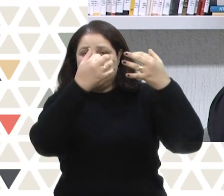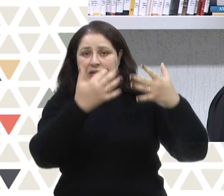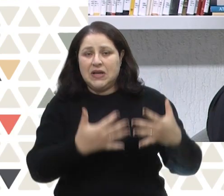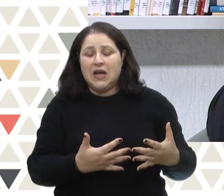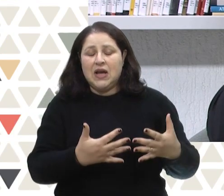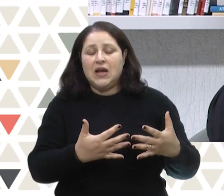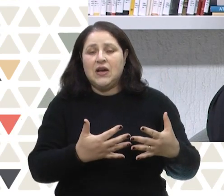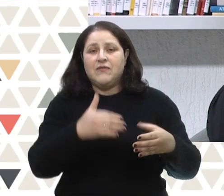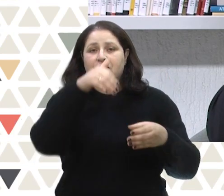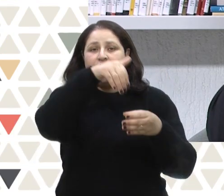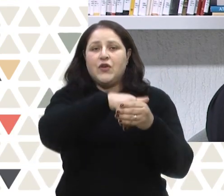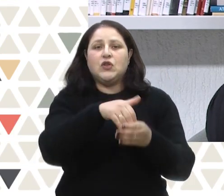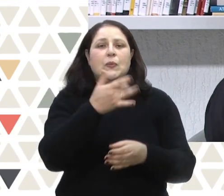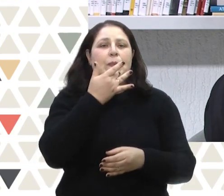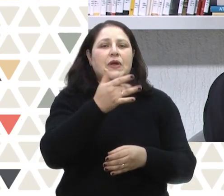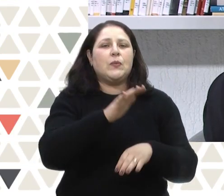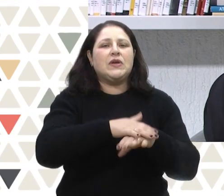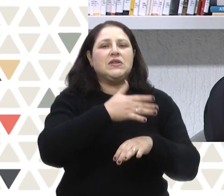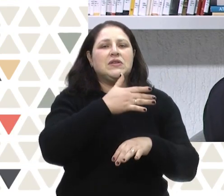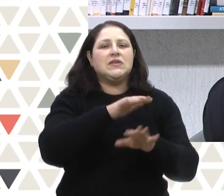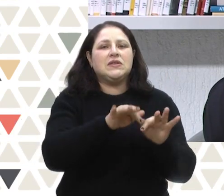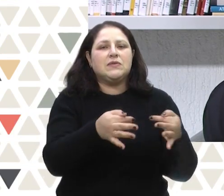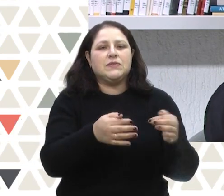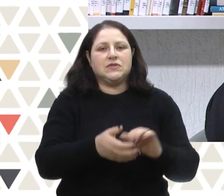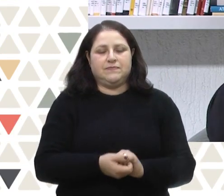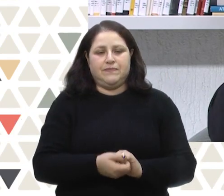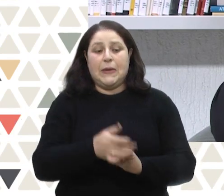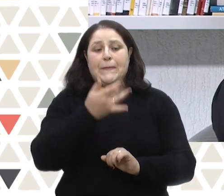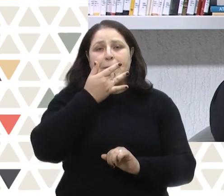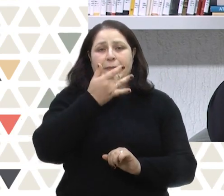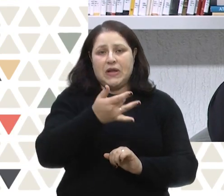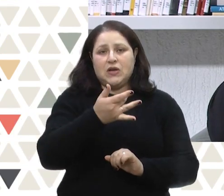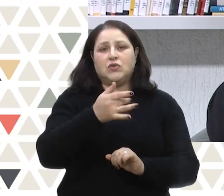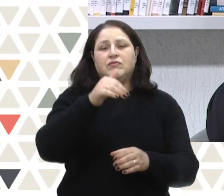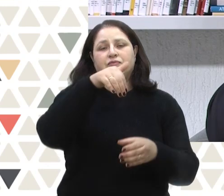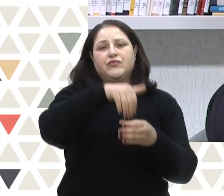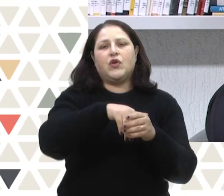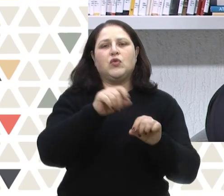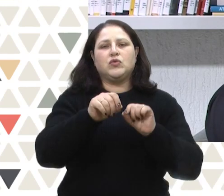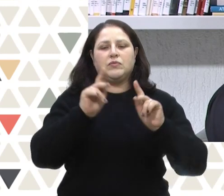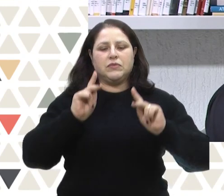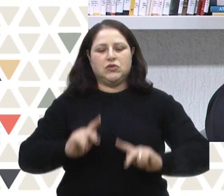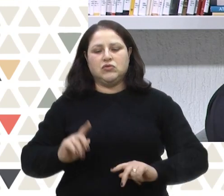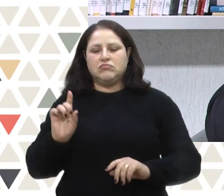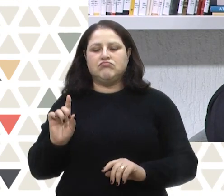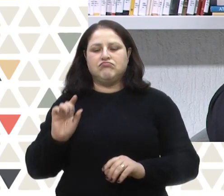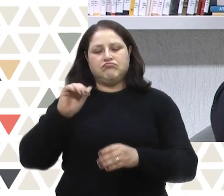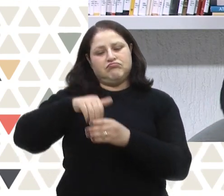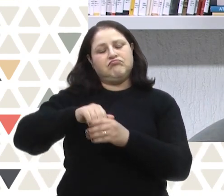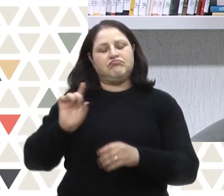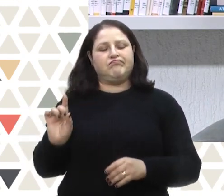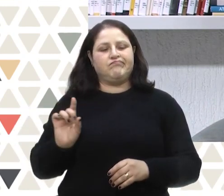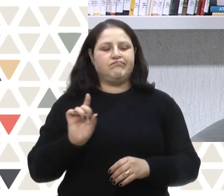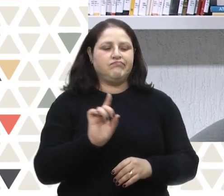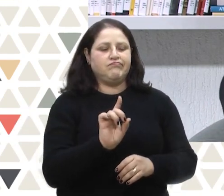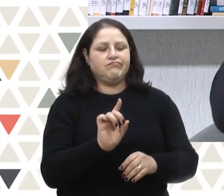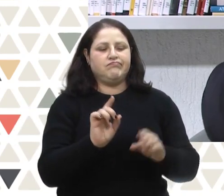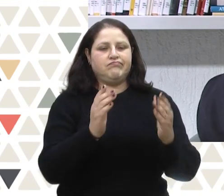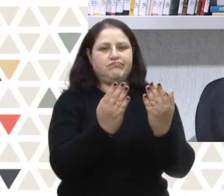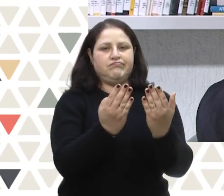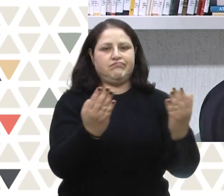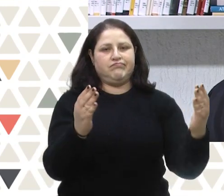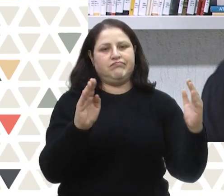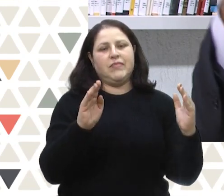né? Que eu acho que é o mais simples. Bom, o voto branco é aquele que o eleitor chega na sessão eleitoral, antigamente com